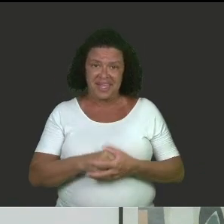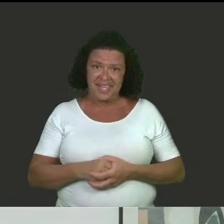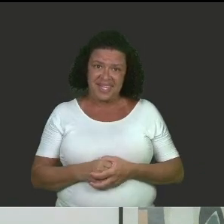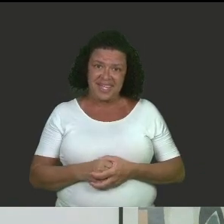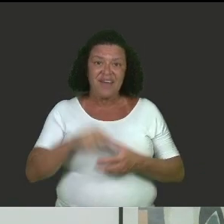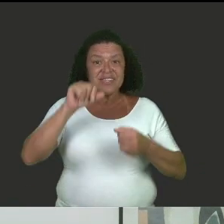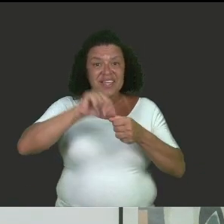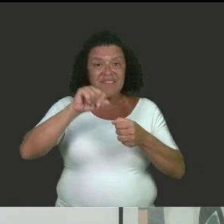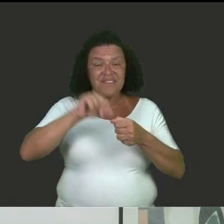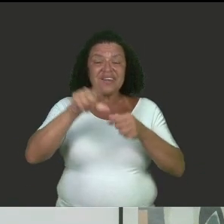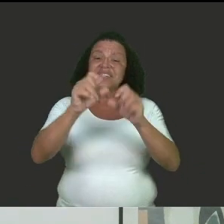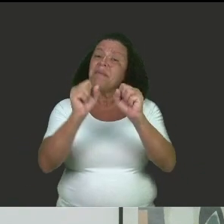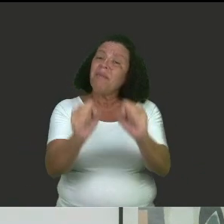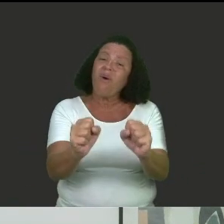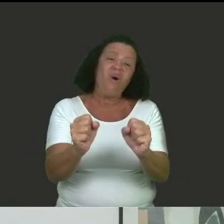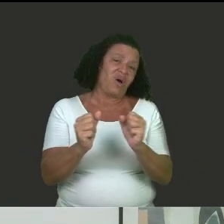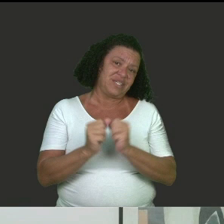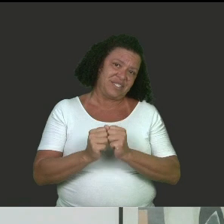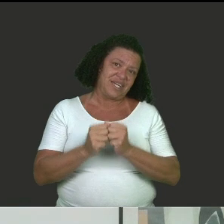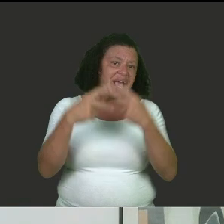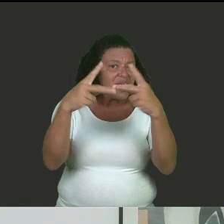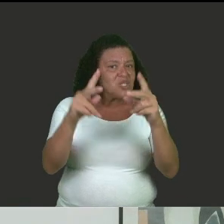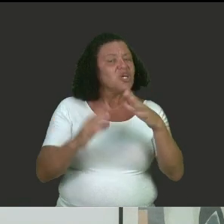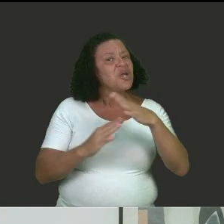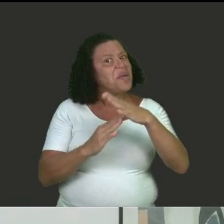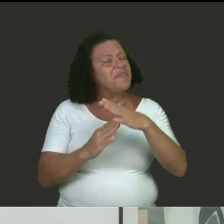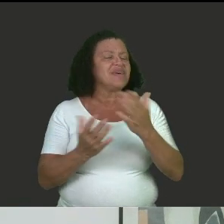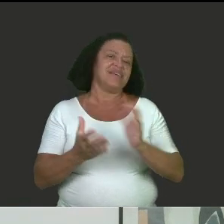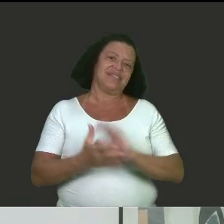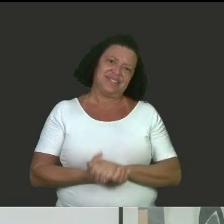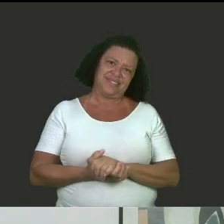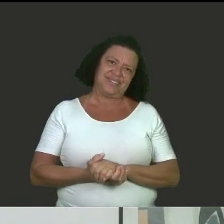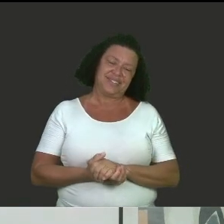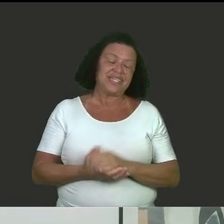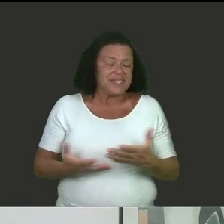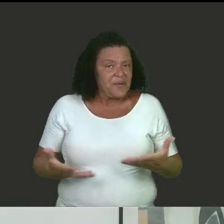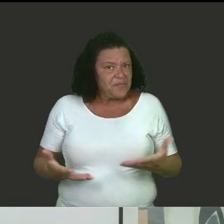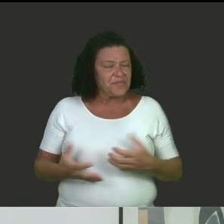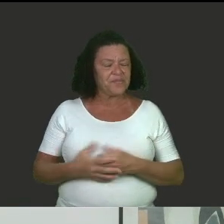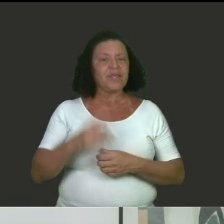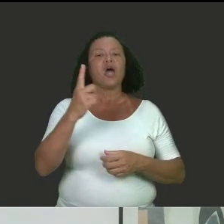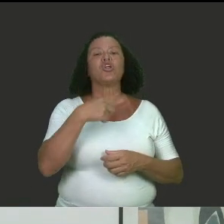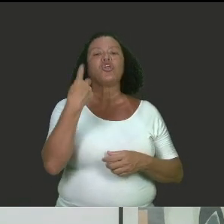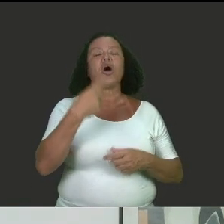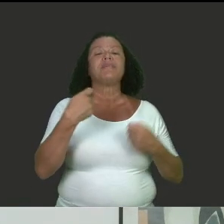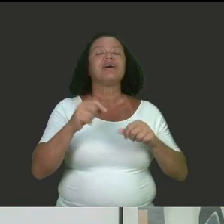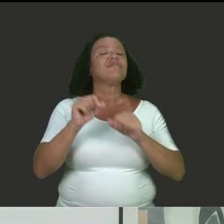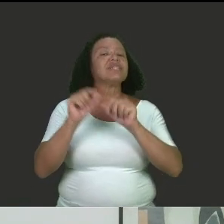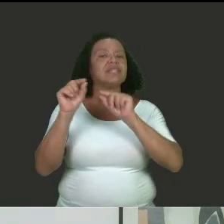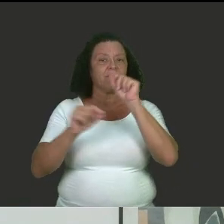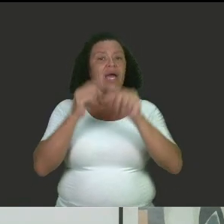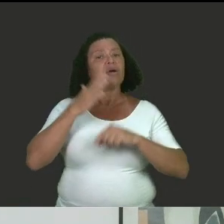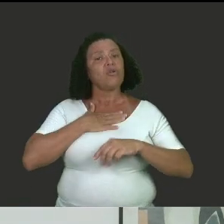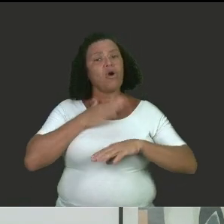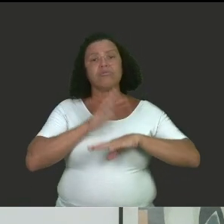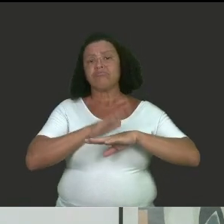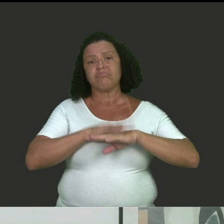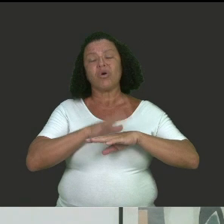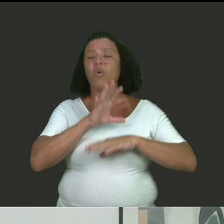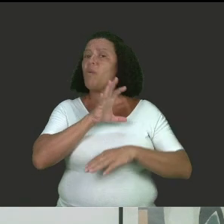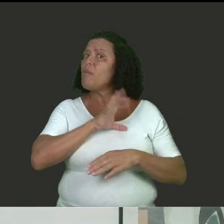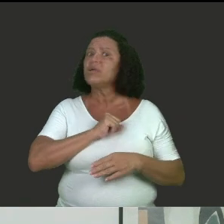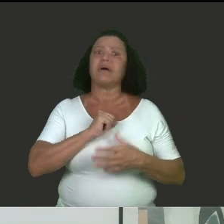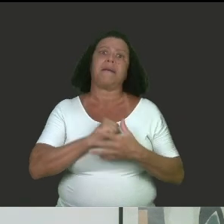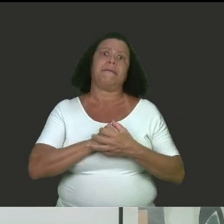que pode, com as suas limitações. Então, nós devemos fazer a nossa parte com muito amor e com